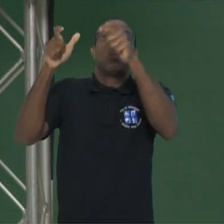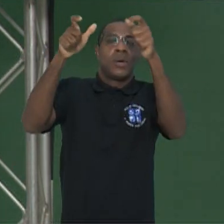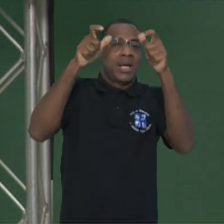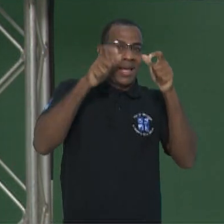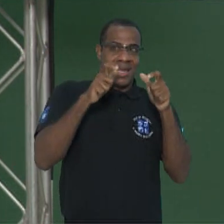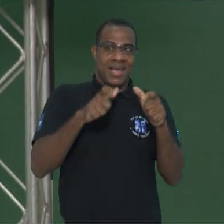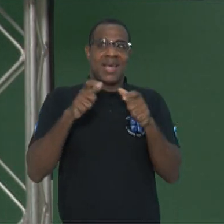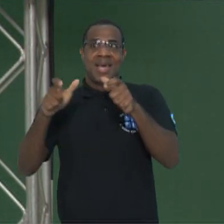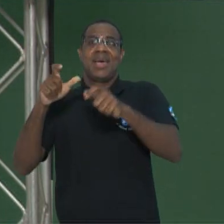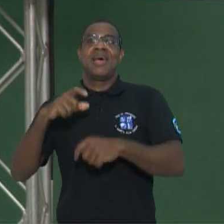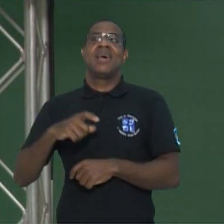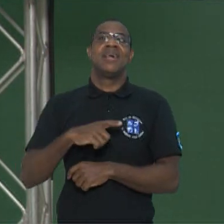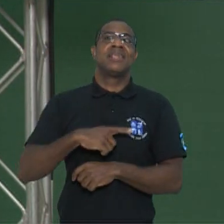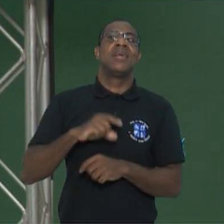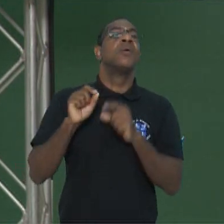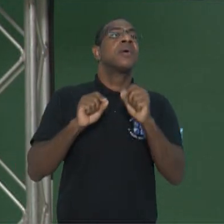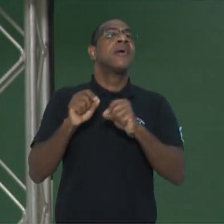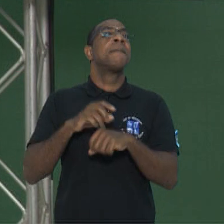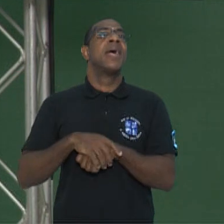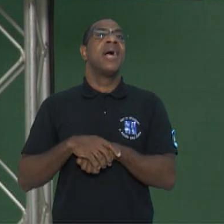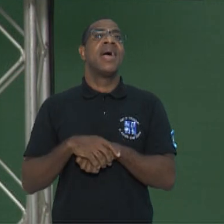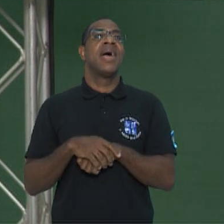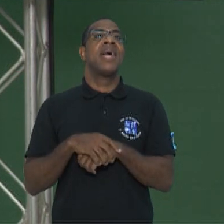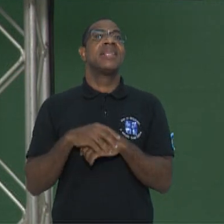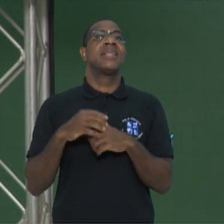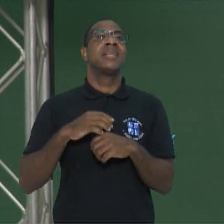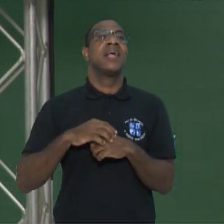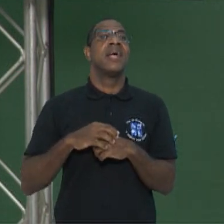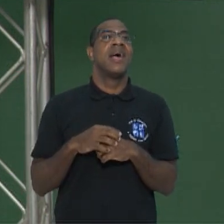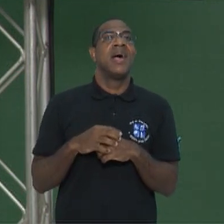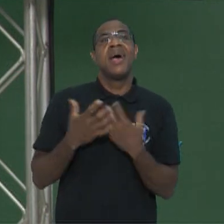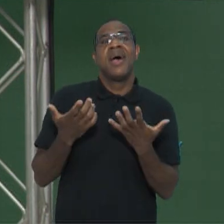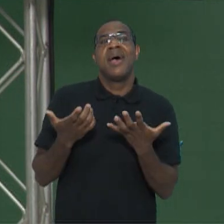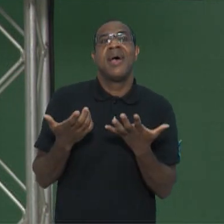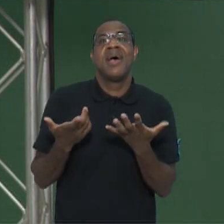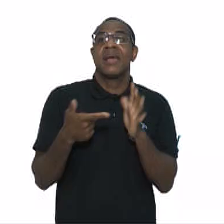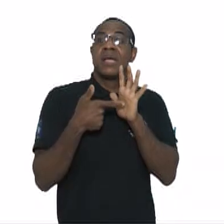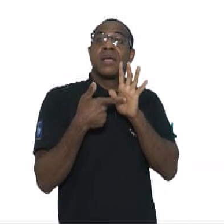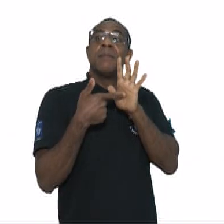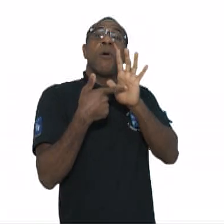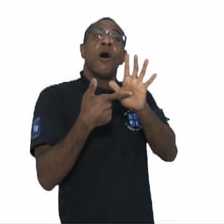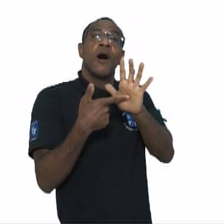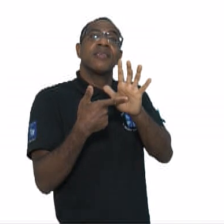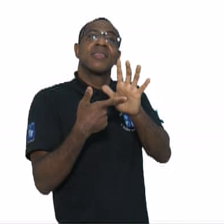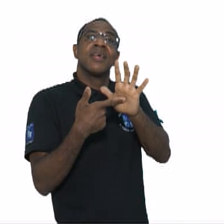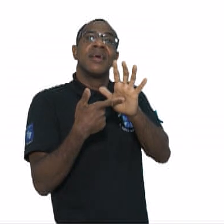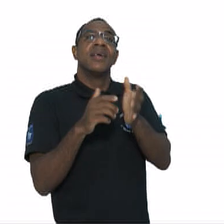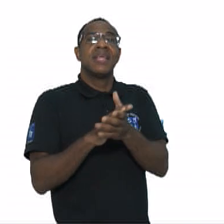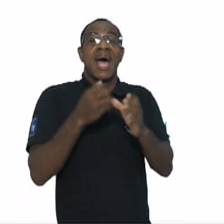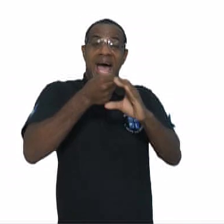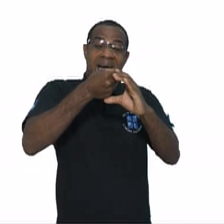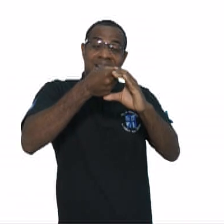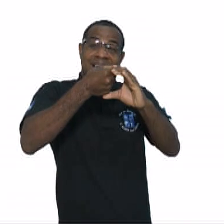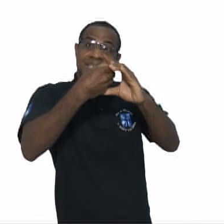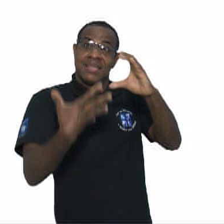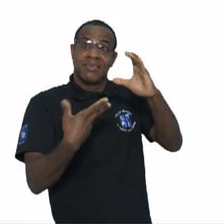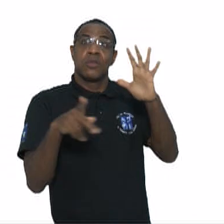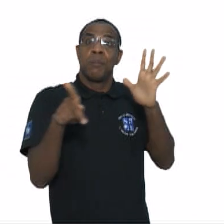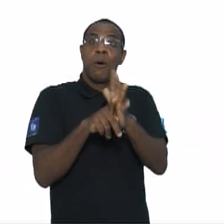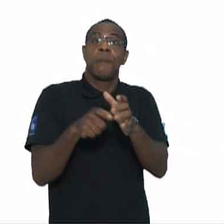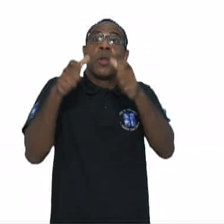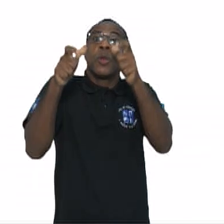as referências até mesmo de monumentos, enfim, das características daquele lugar,